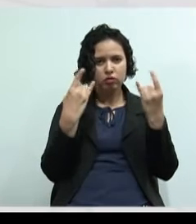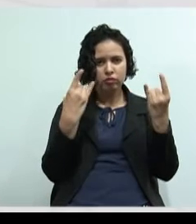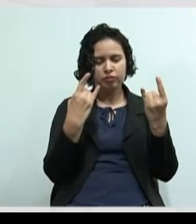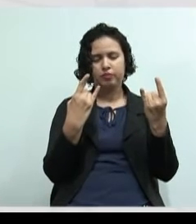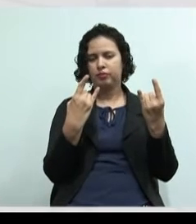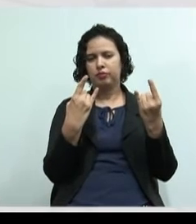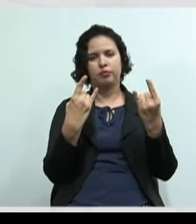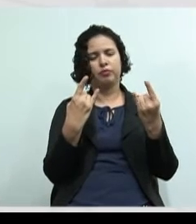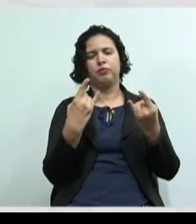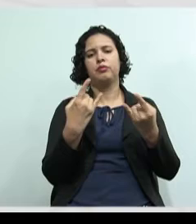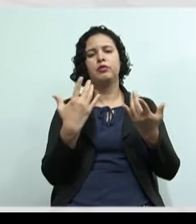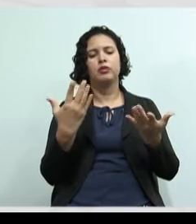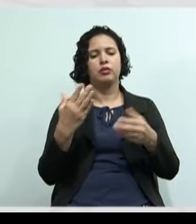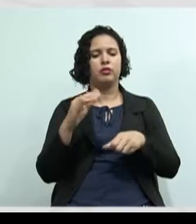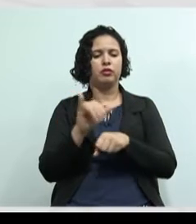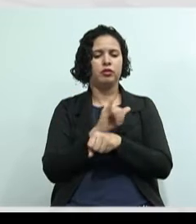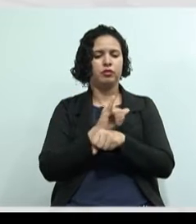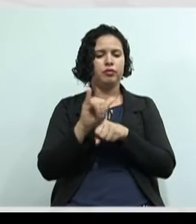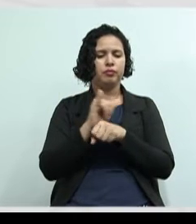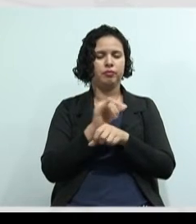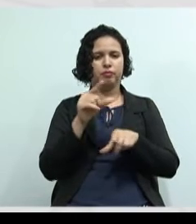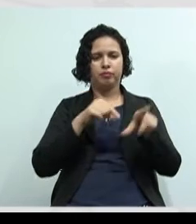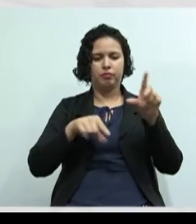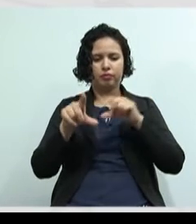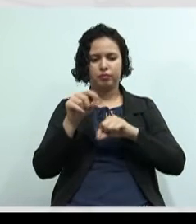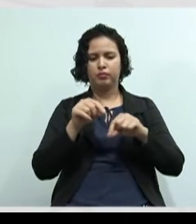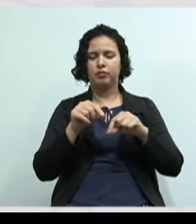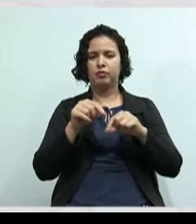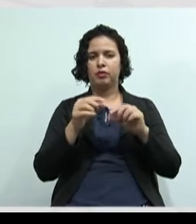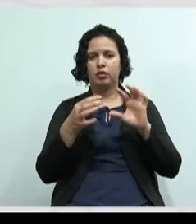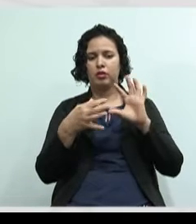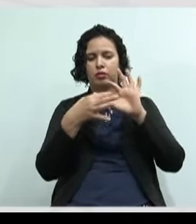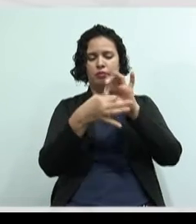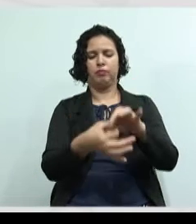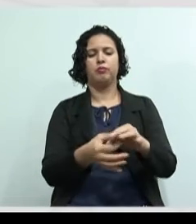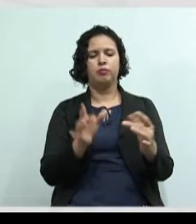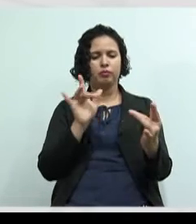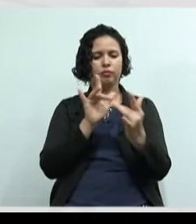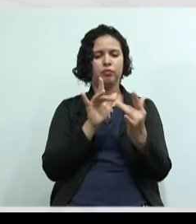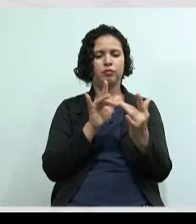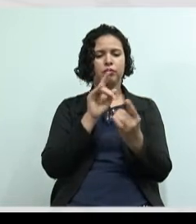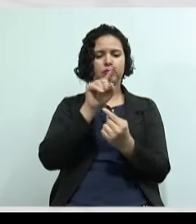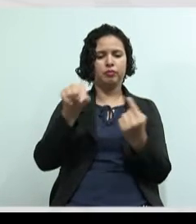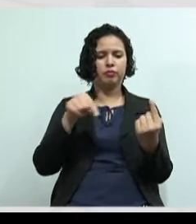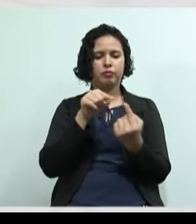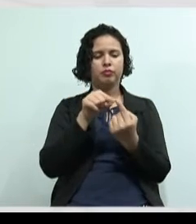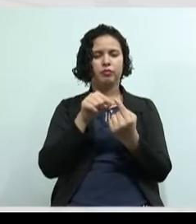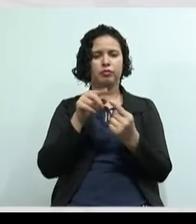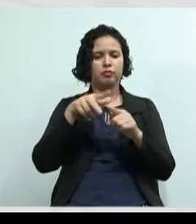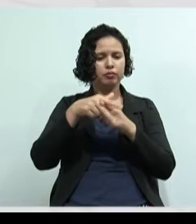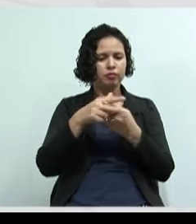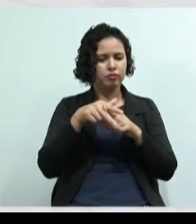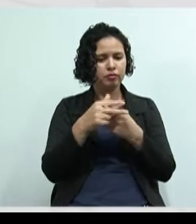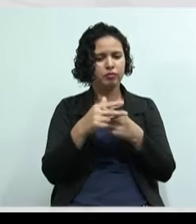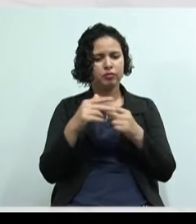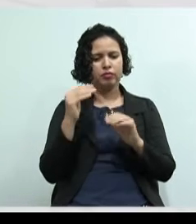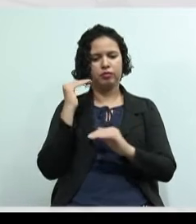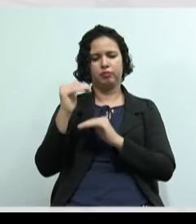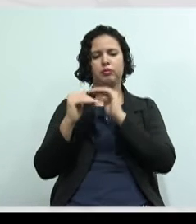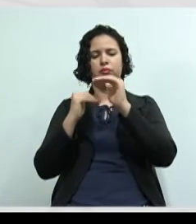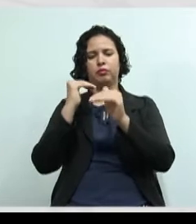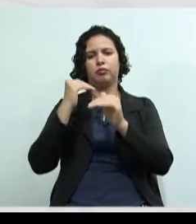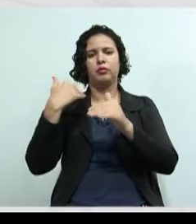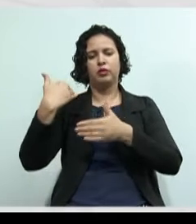tipos de estratégias escolhidas dependerão dos objetivos de sobrevivência, manutenção, crescimento ou até